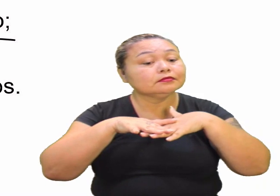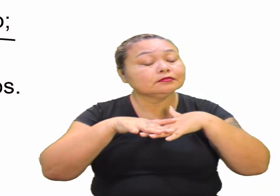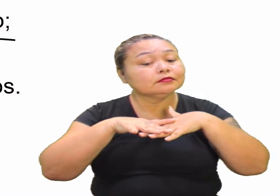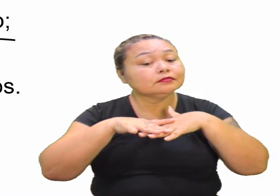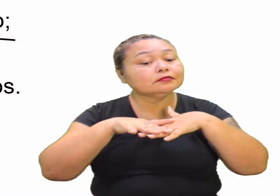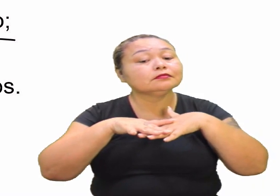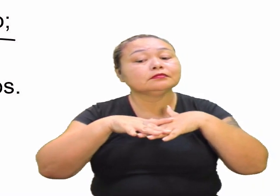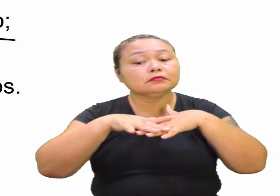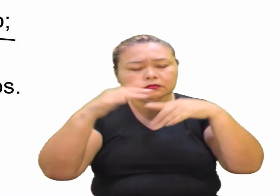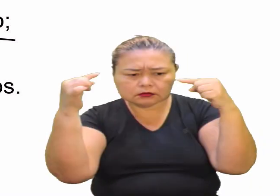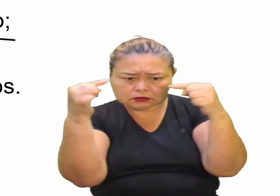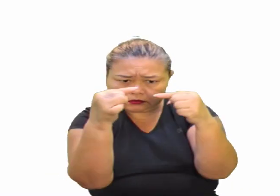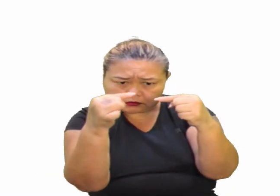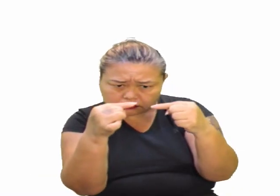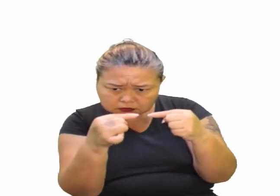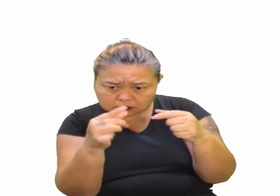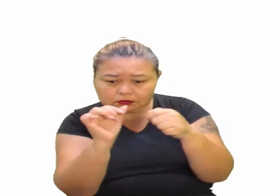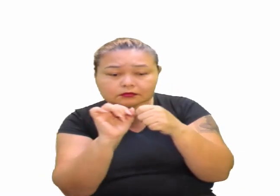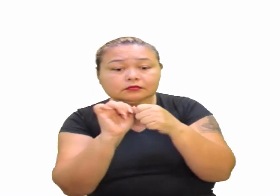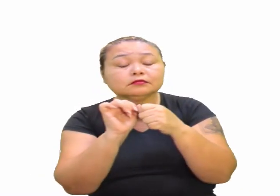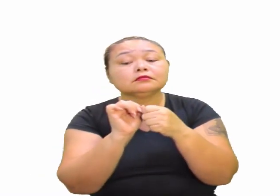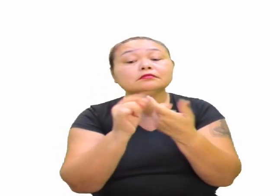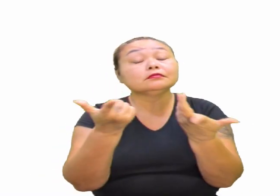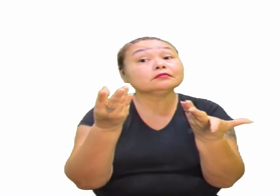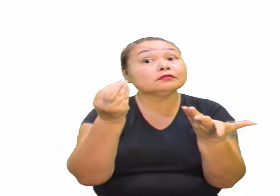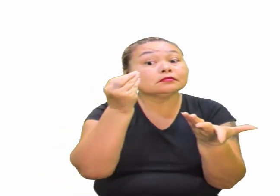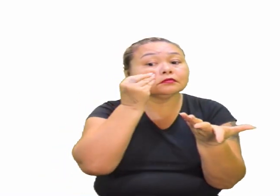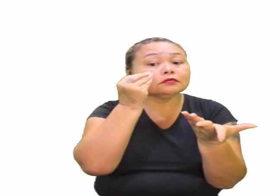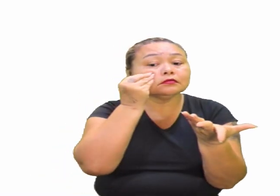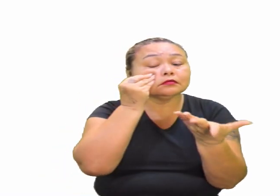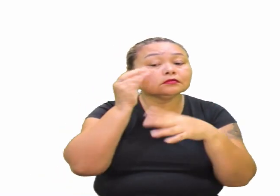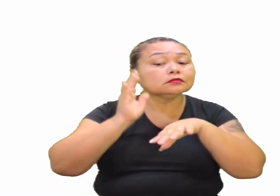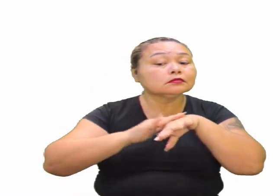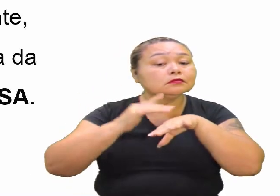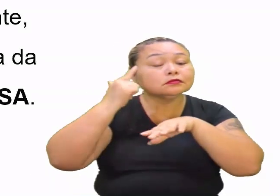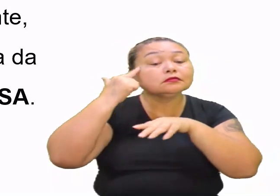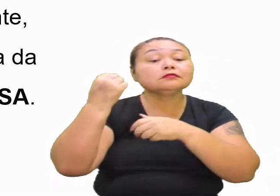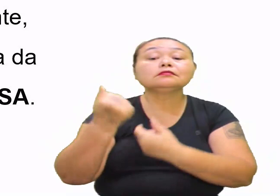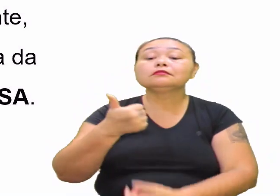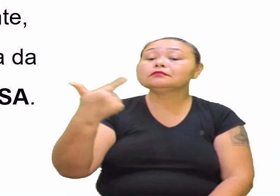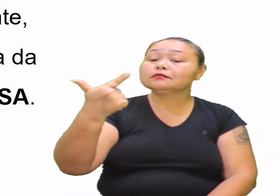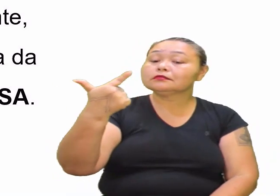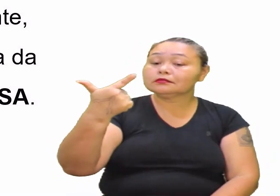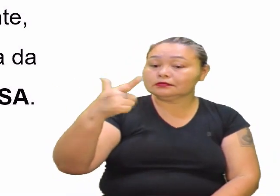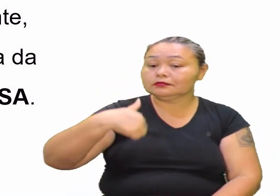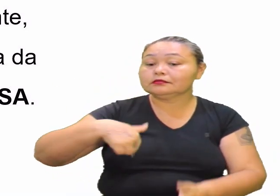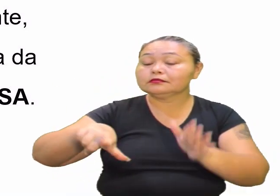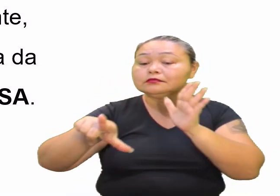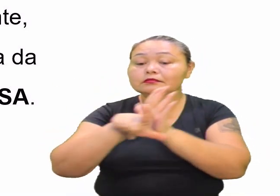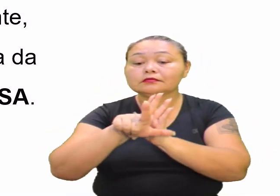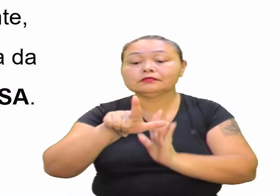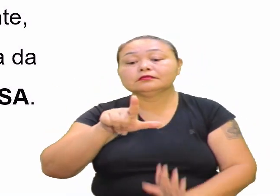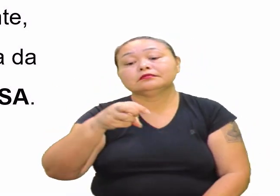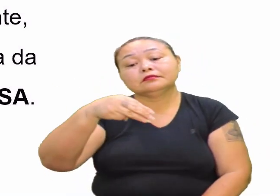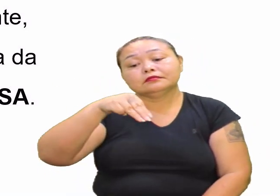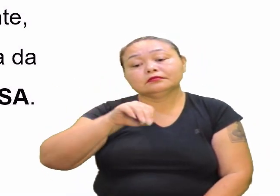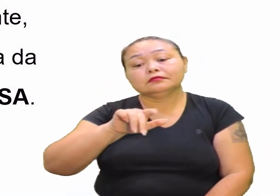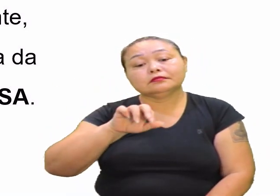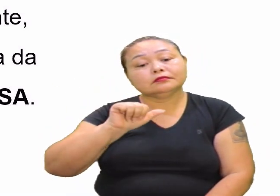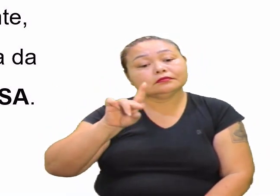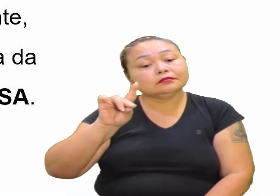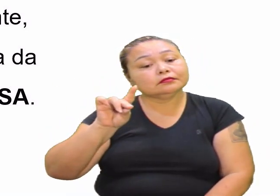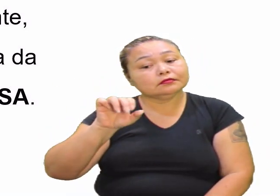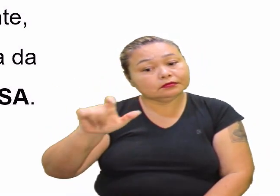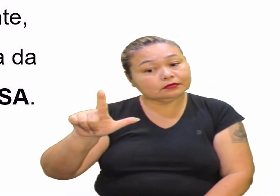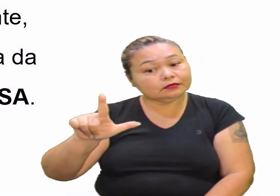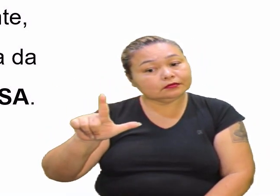são coesos e testou a hipótese. E na segunda lei, professor? Pessoal, na segunda lei,